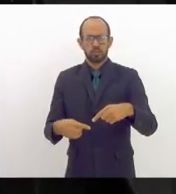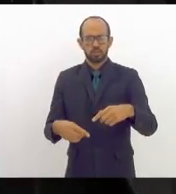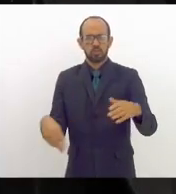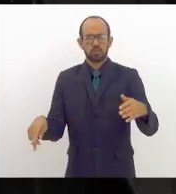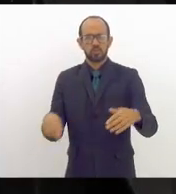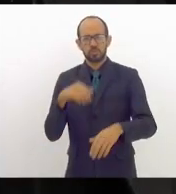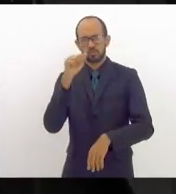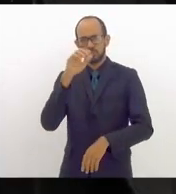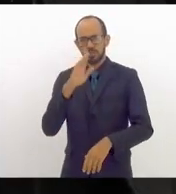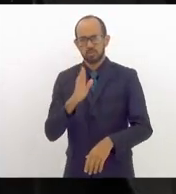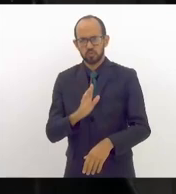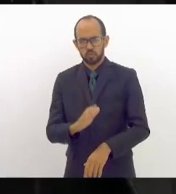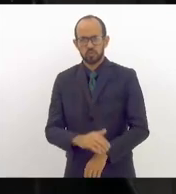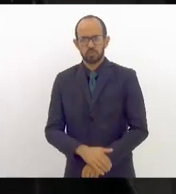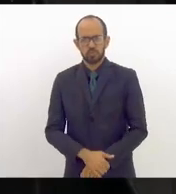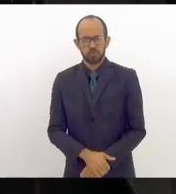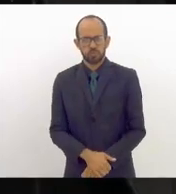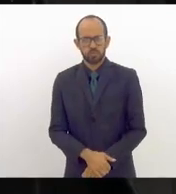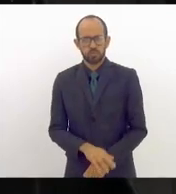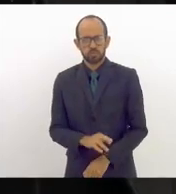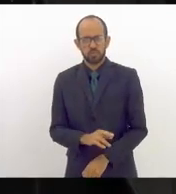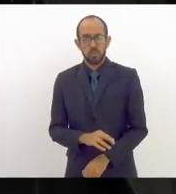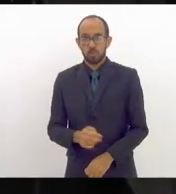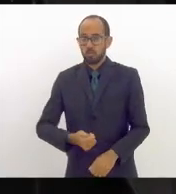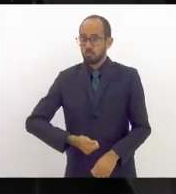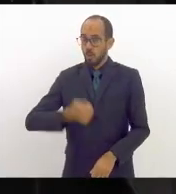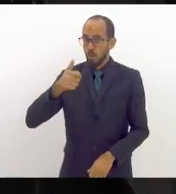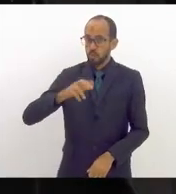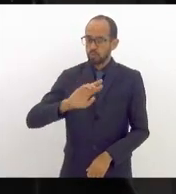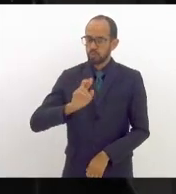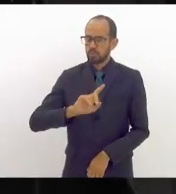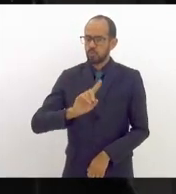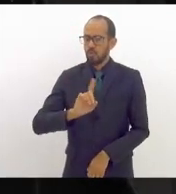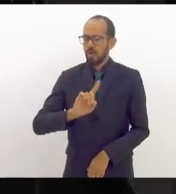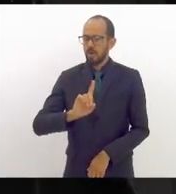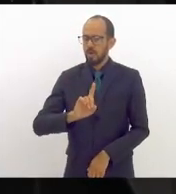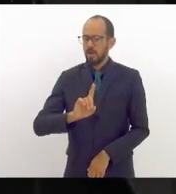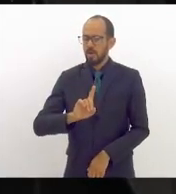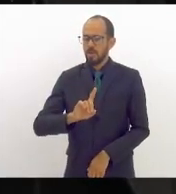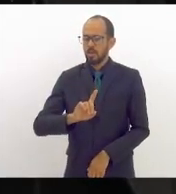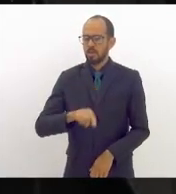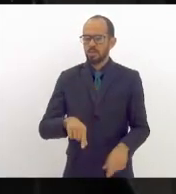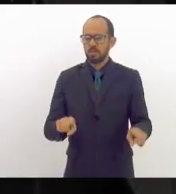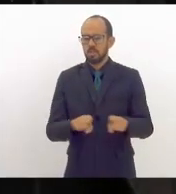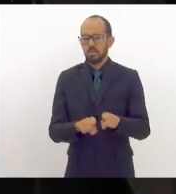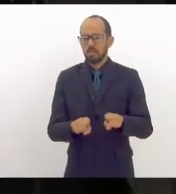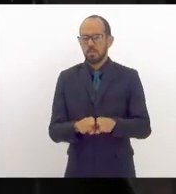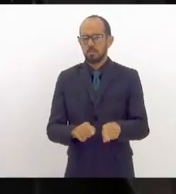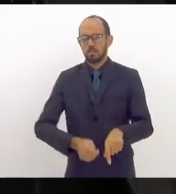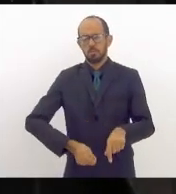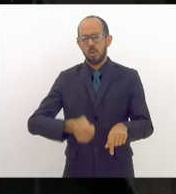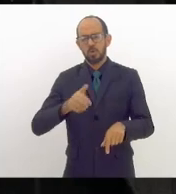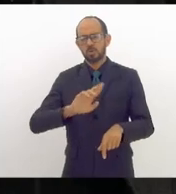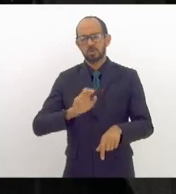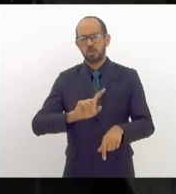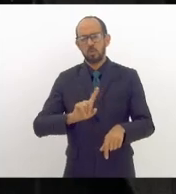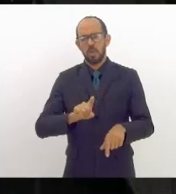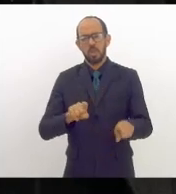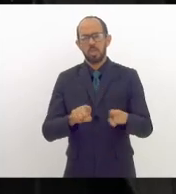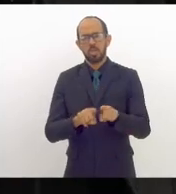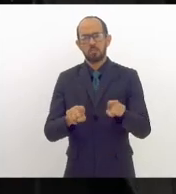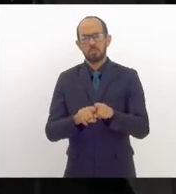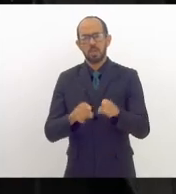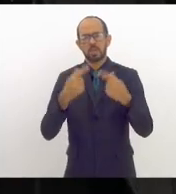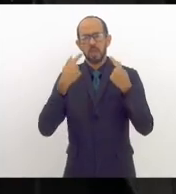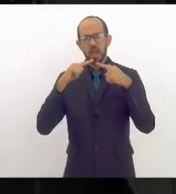Brasil Não Foram poucos os episódios não foram poucas as manifestações eu